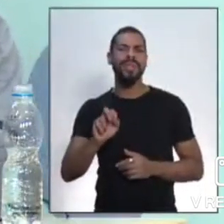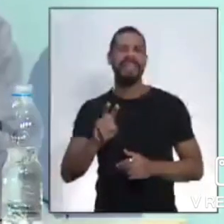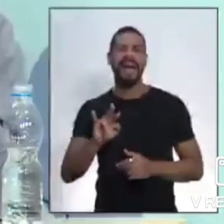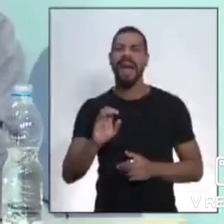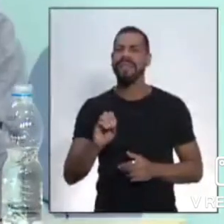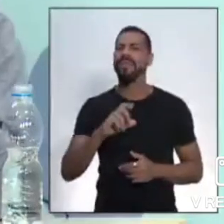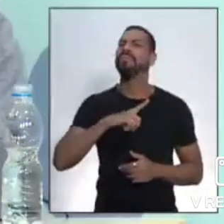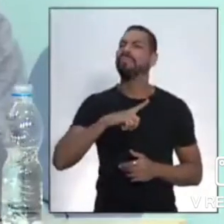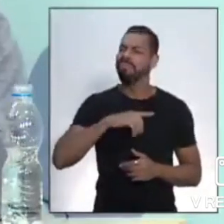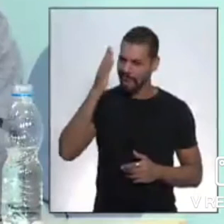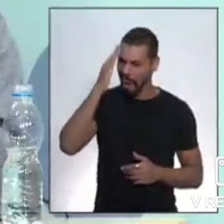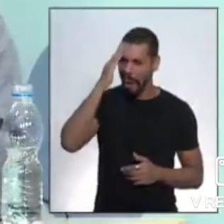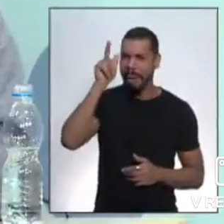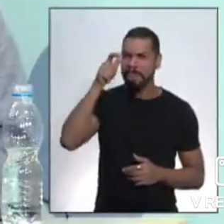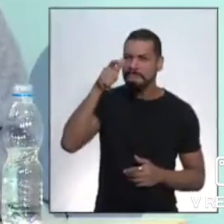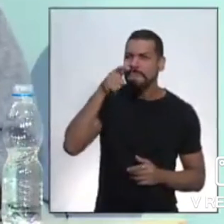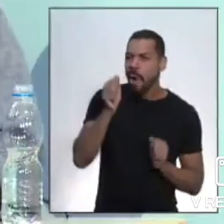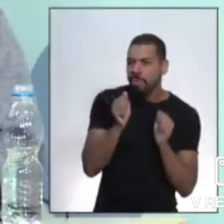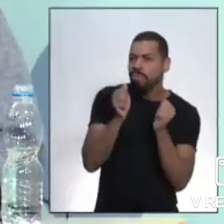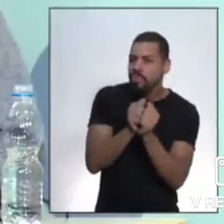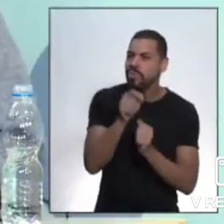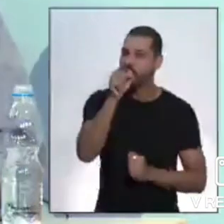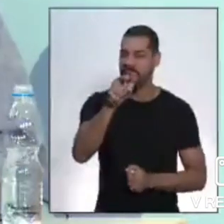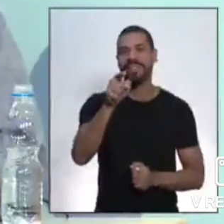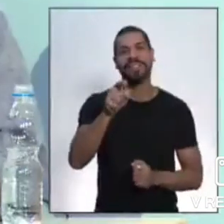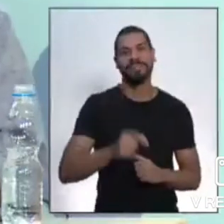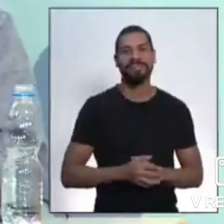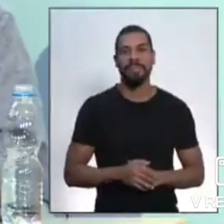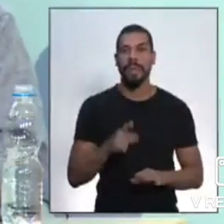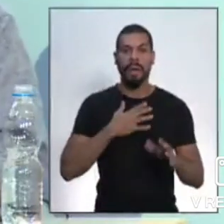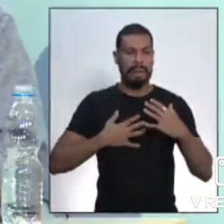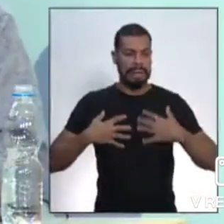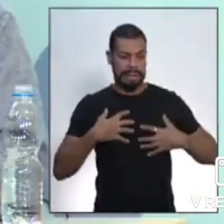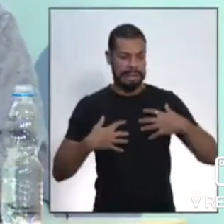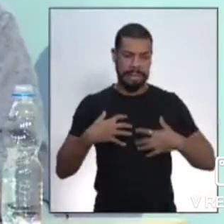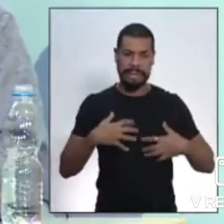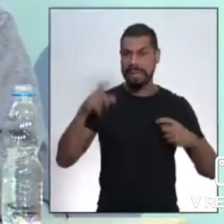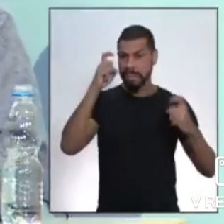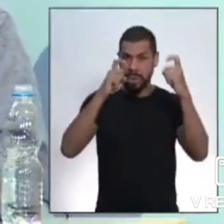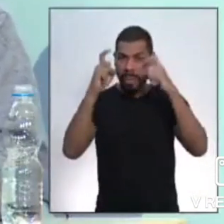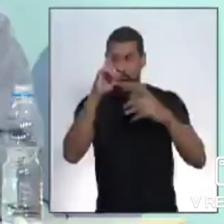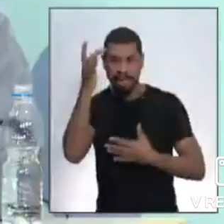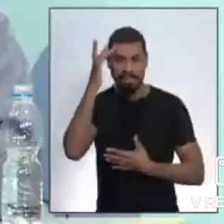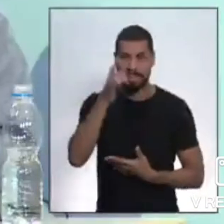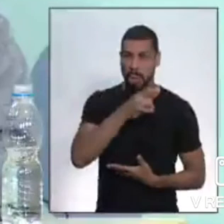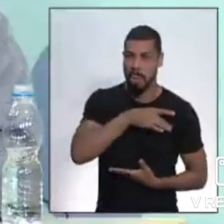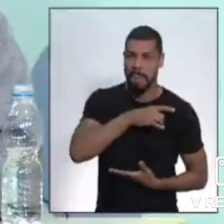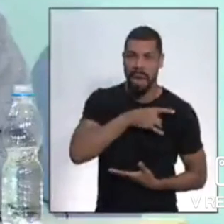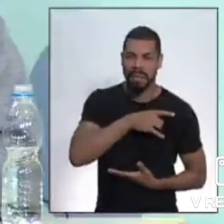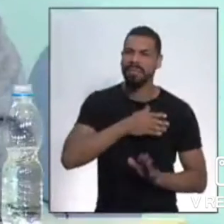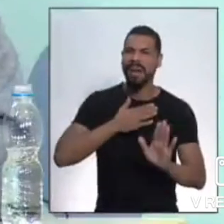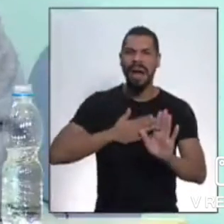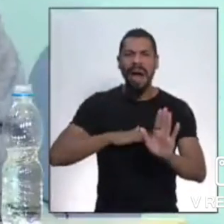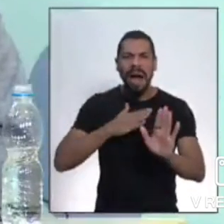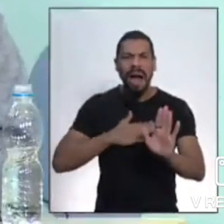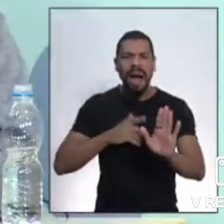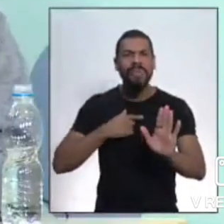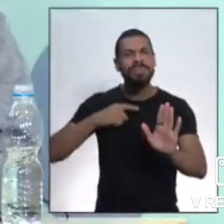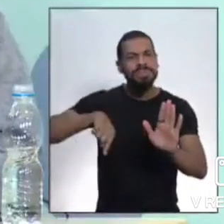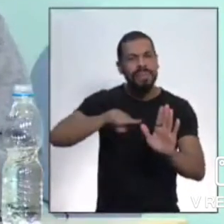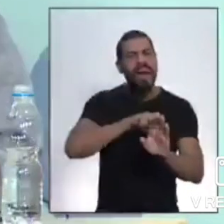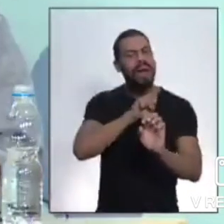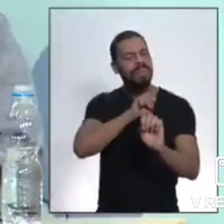sei que eles estão aí junto com vocês, então não se preocupa. Tá, aqui nós estamos dando